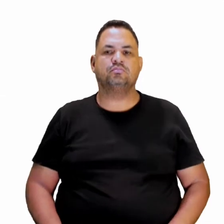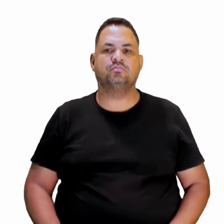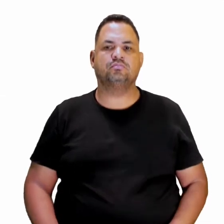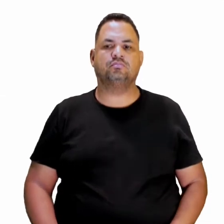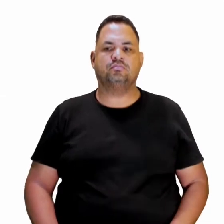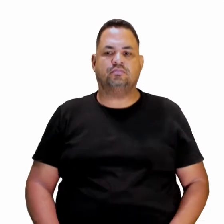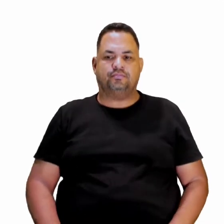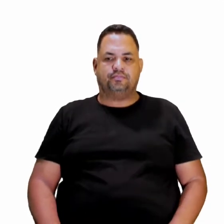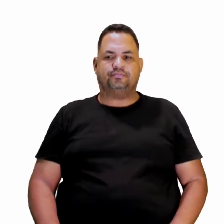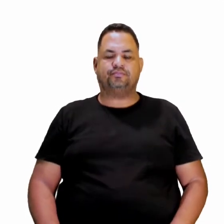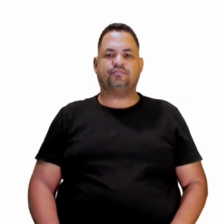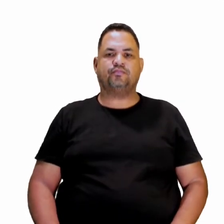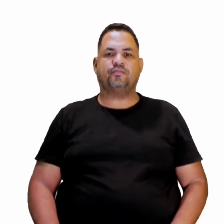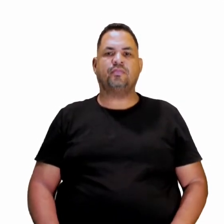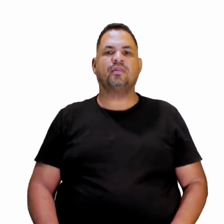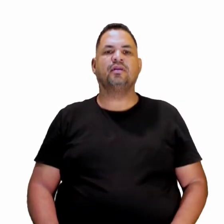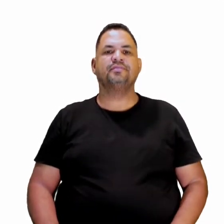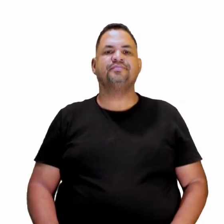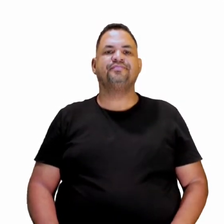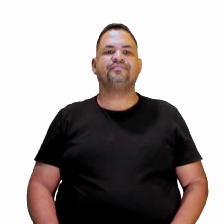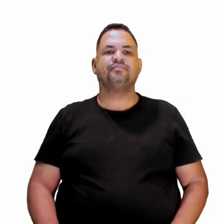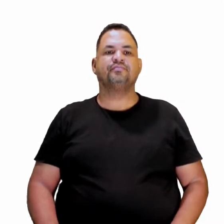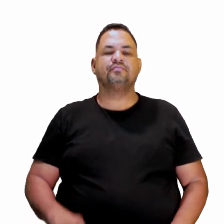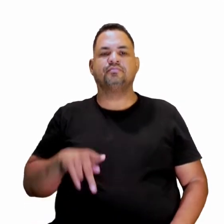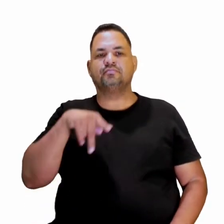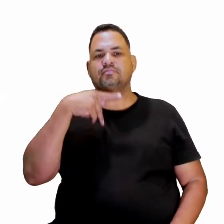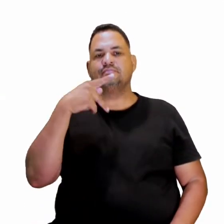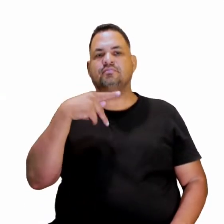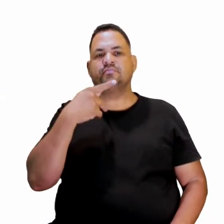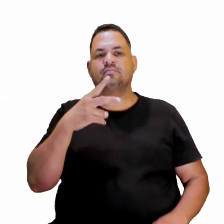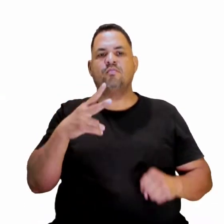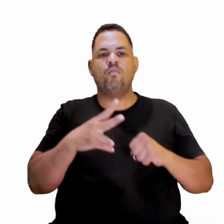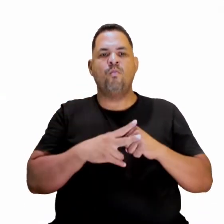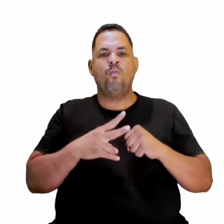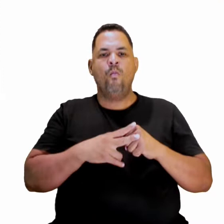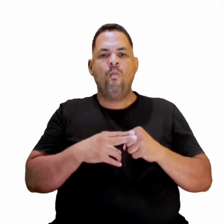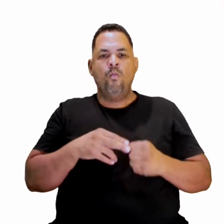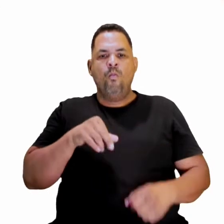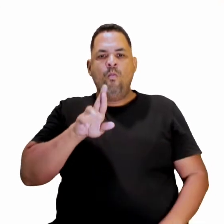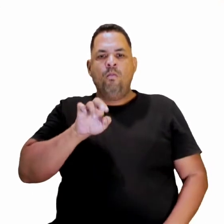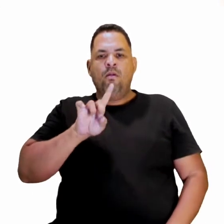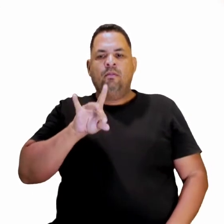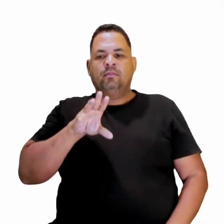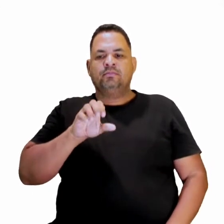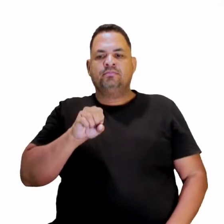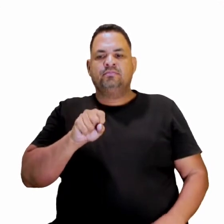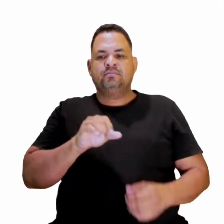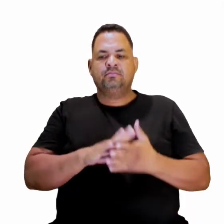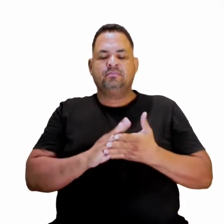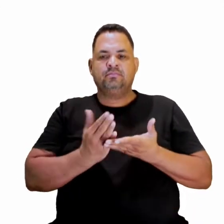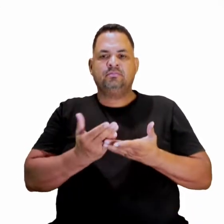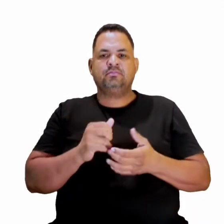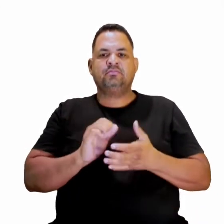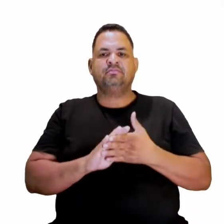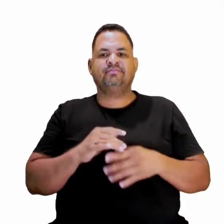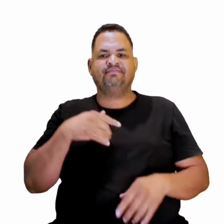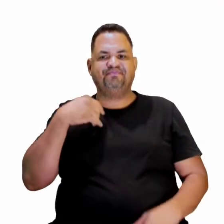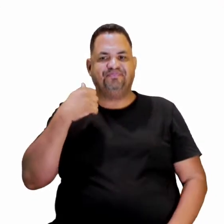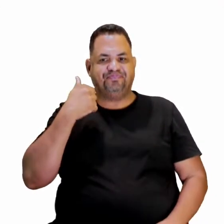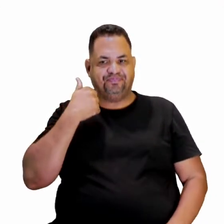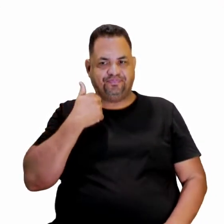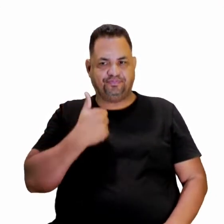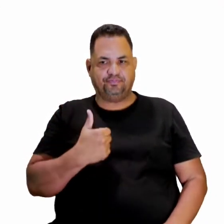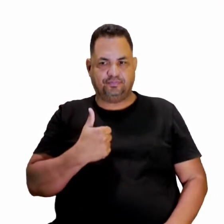regular verbs positive. Aqui estamos falando de verbos regulares na forma positiva,